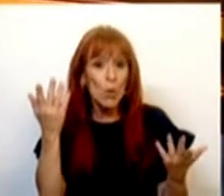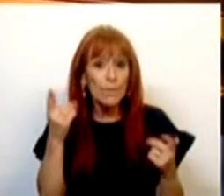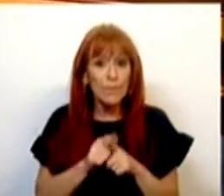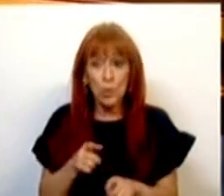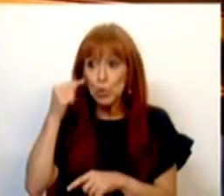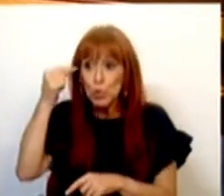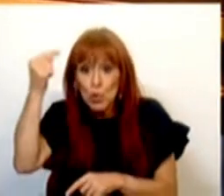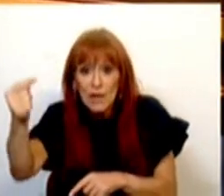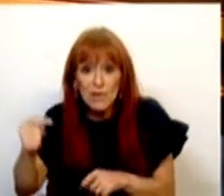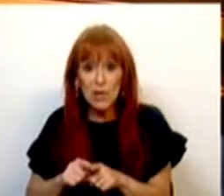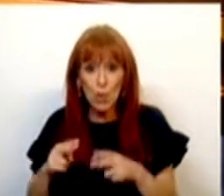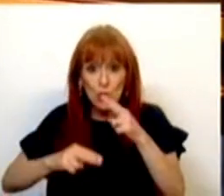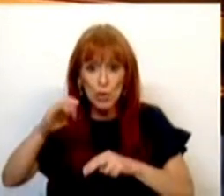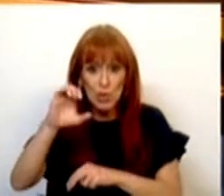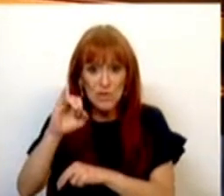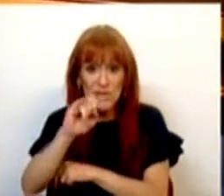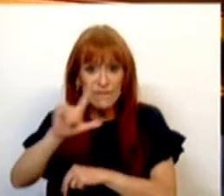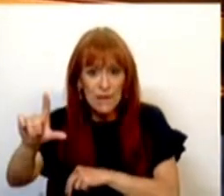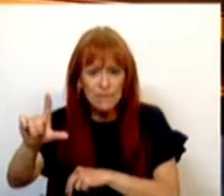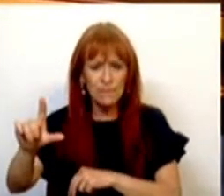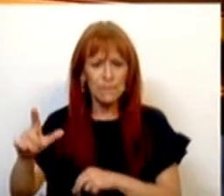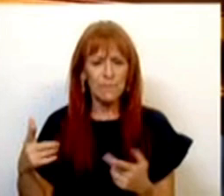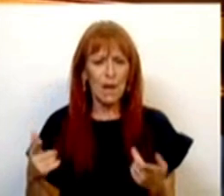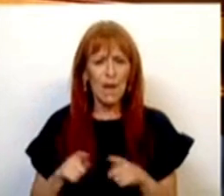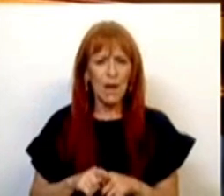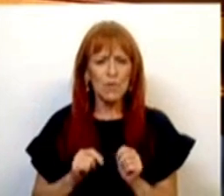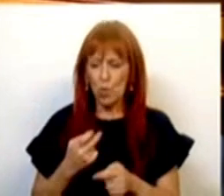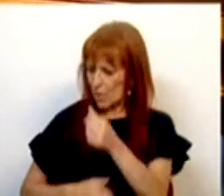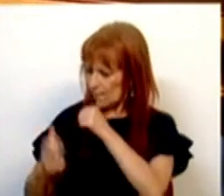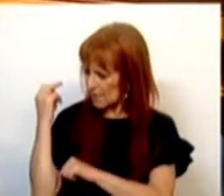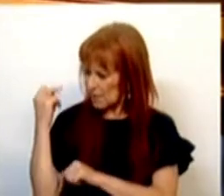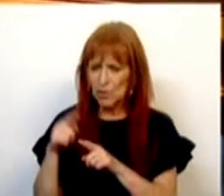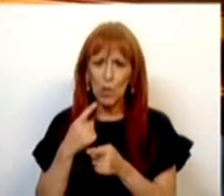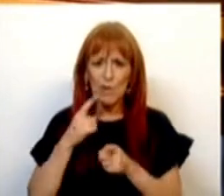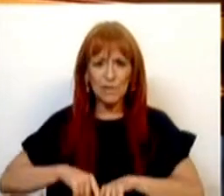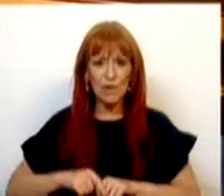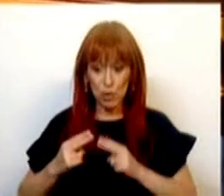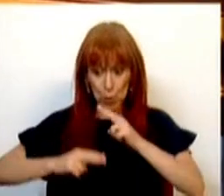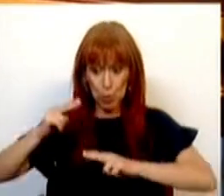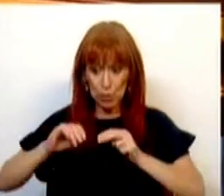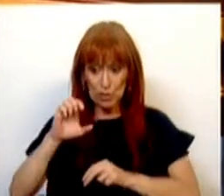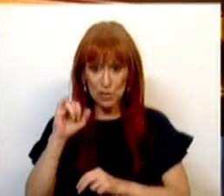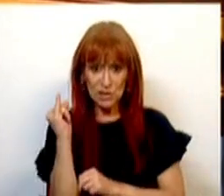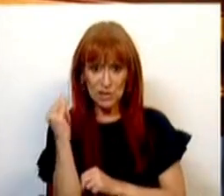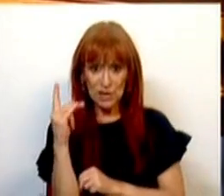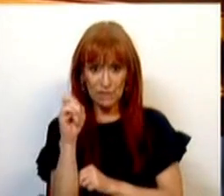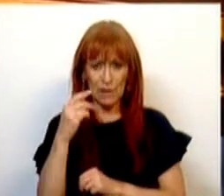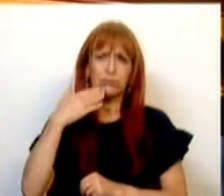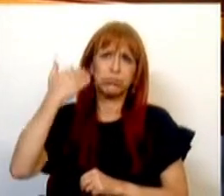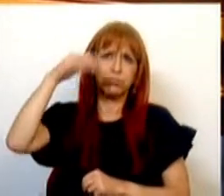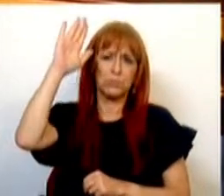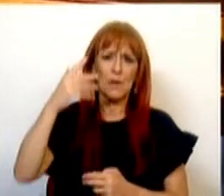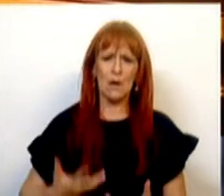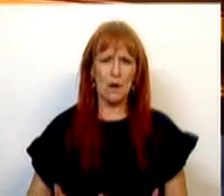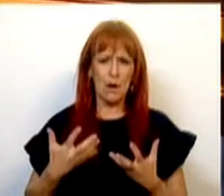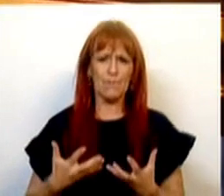pelo turismo e pela construção civil. Aliás, no ano passado, novamente, a construção civil ultrapassou em